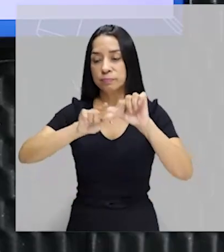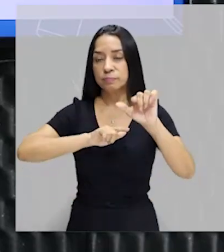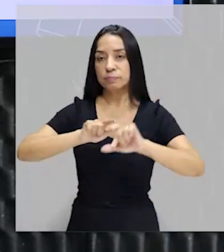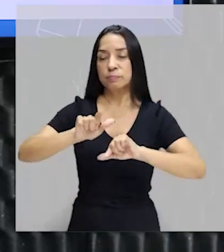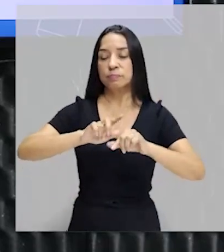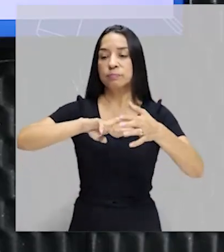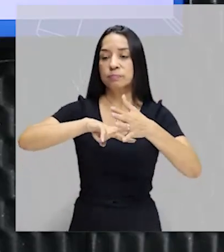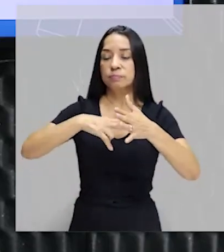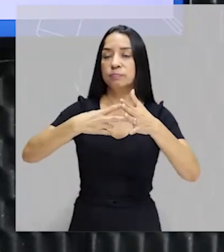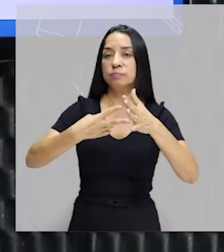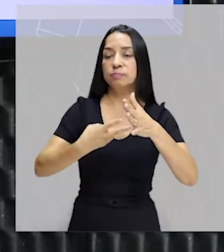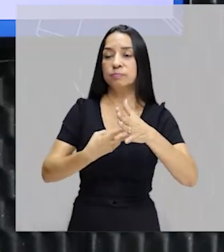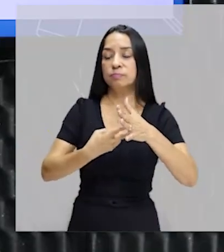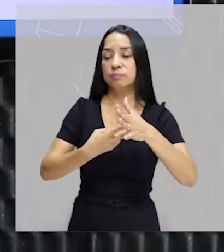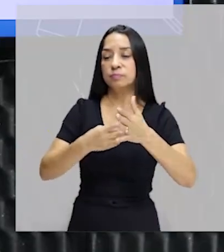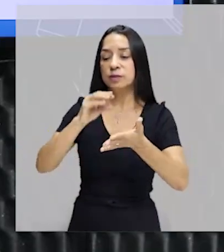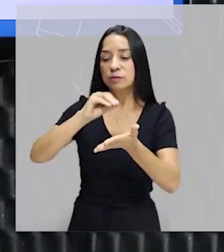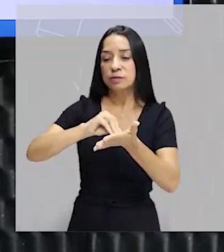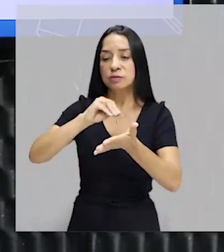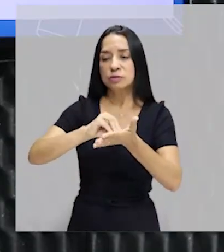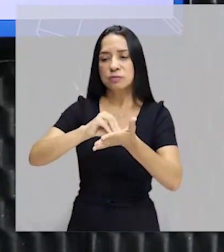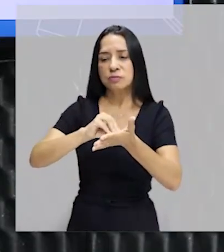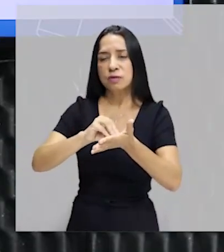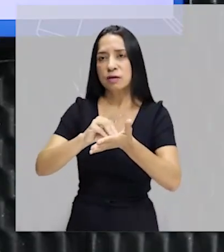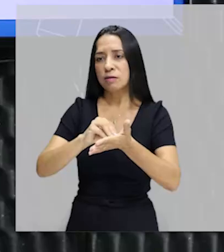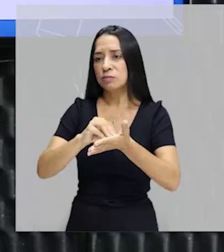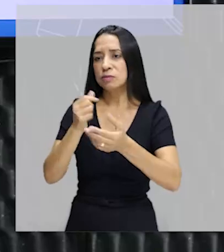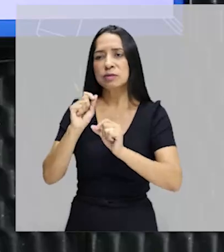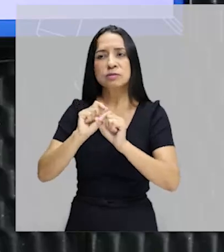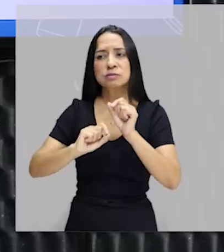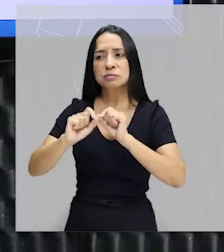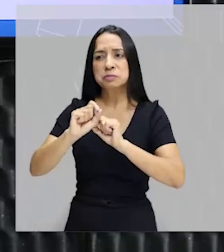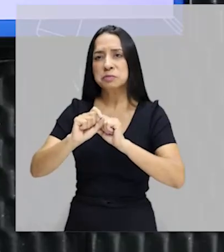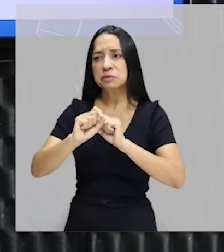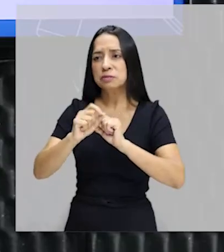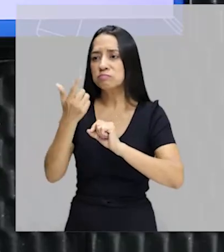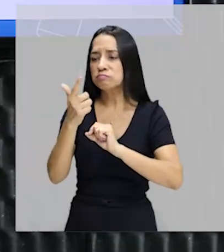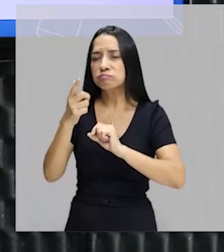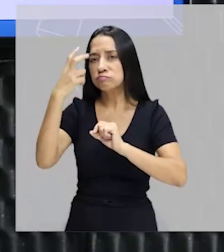Trabalho já foi sinônimo de falta de capacidade intelectual.